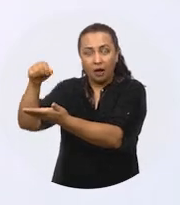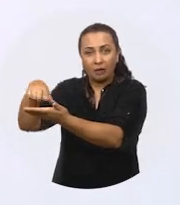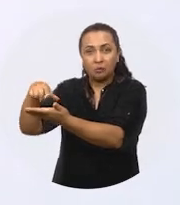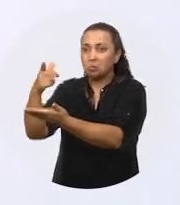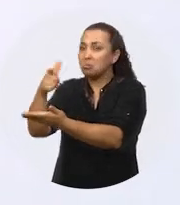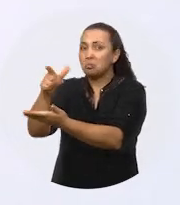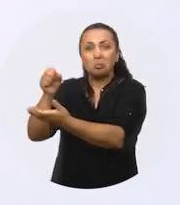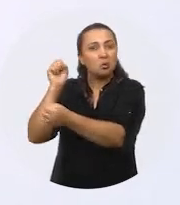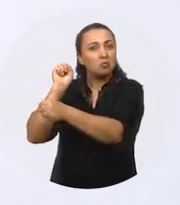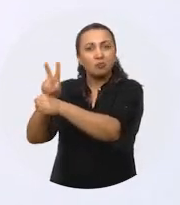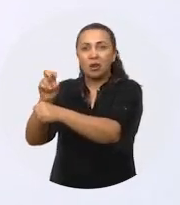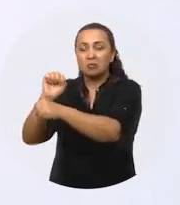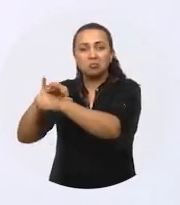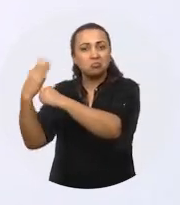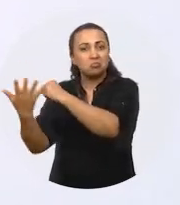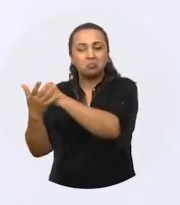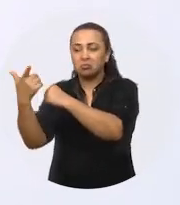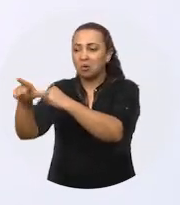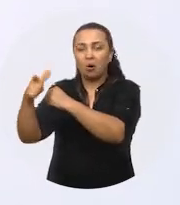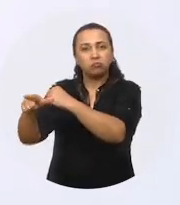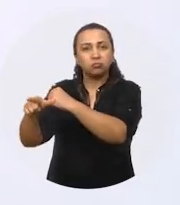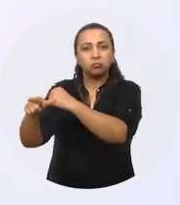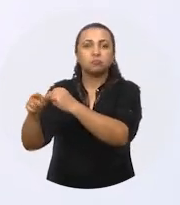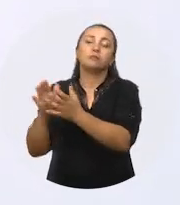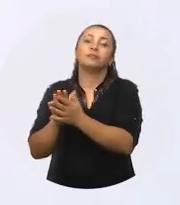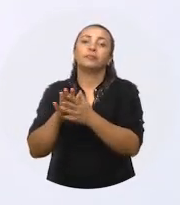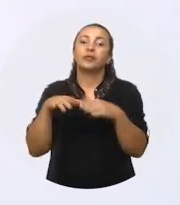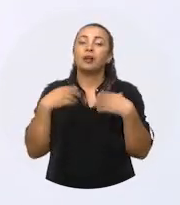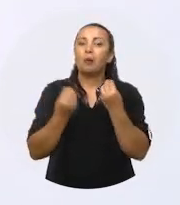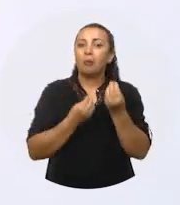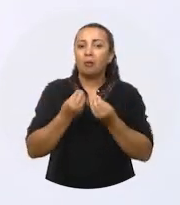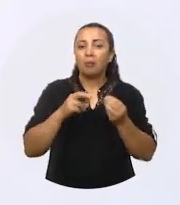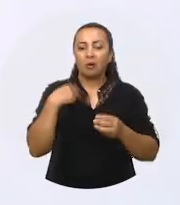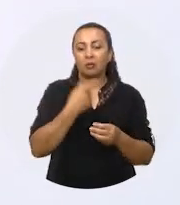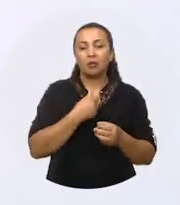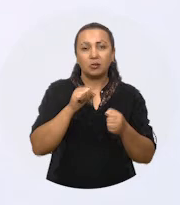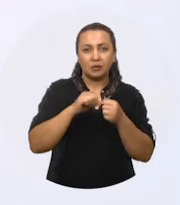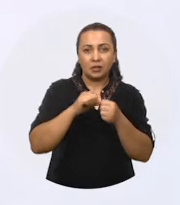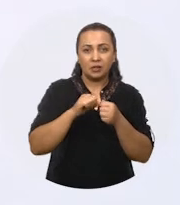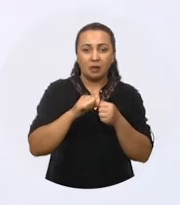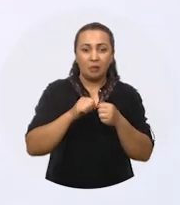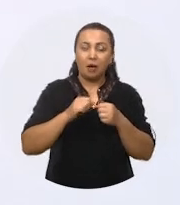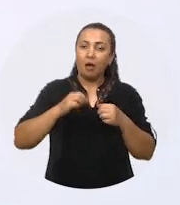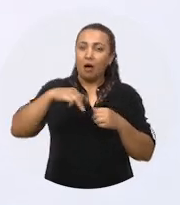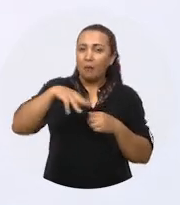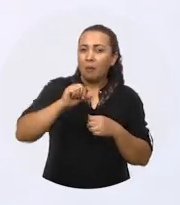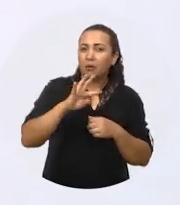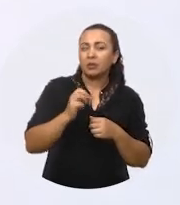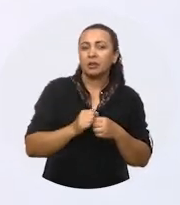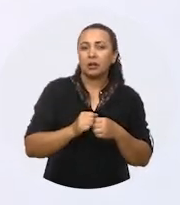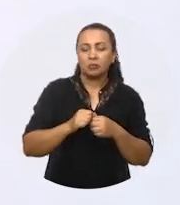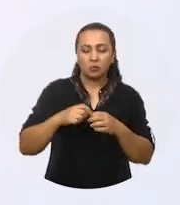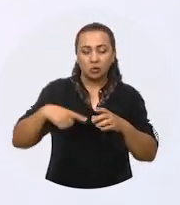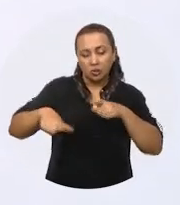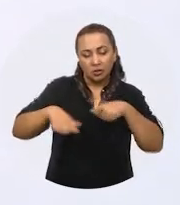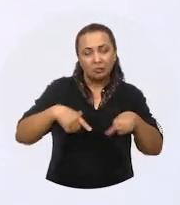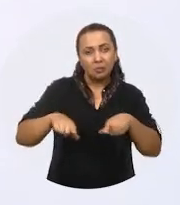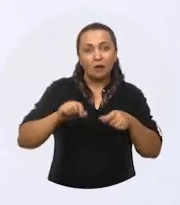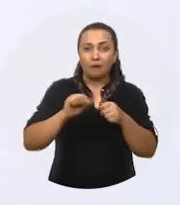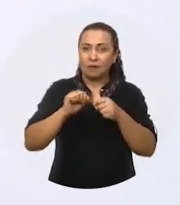nossos peptídeos e as células, não tinha infecção. Então, a predição que nós fizemos em modelos